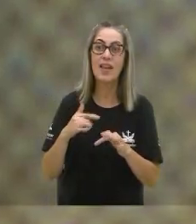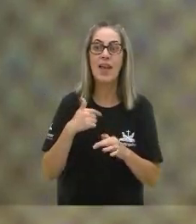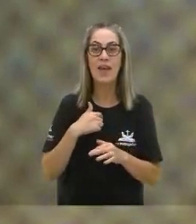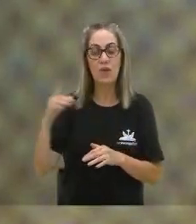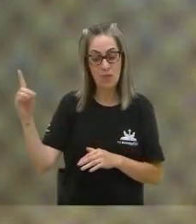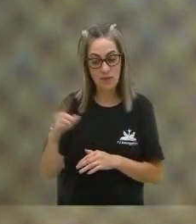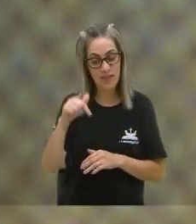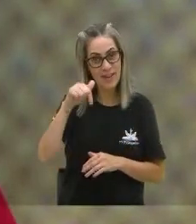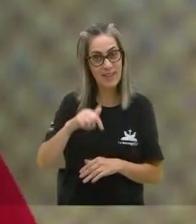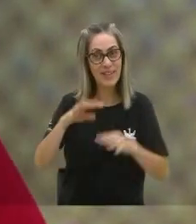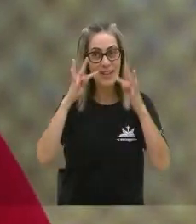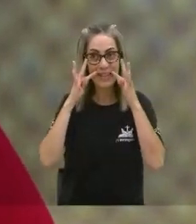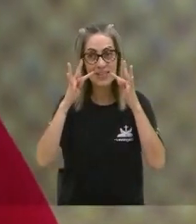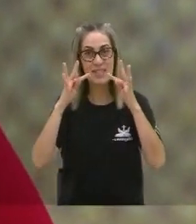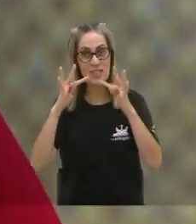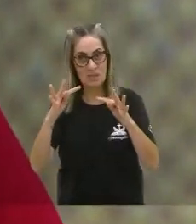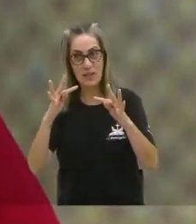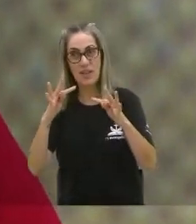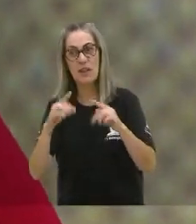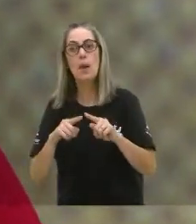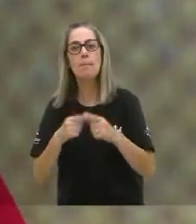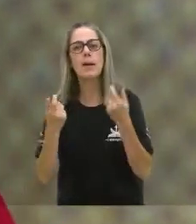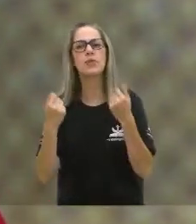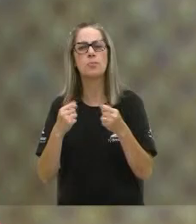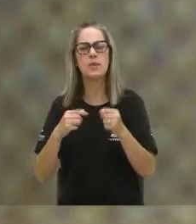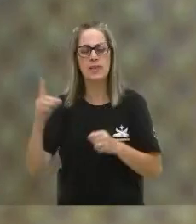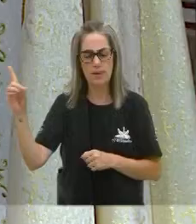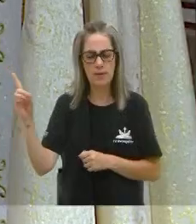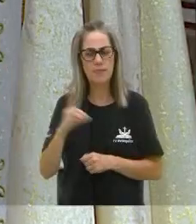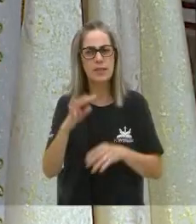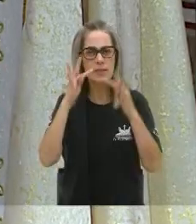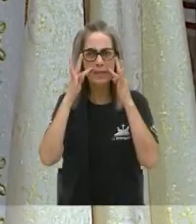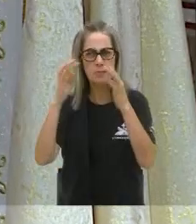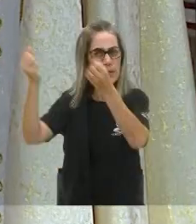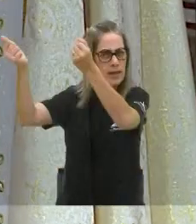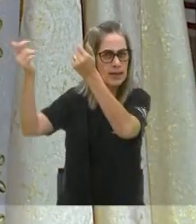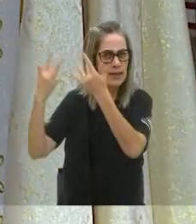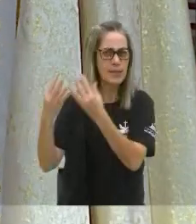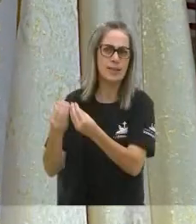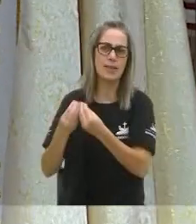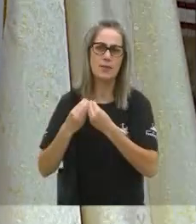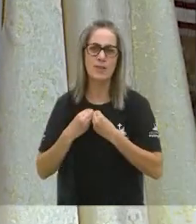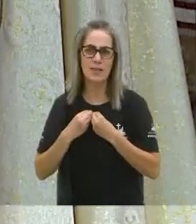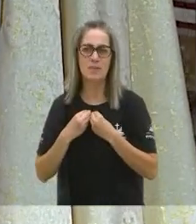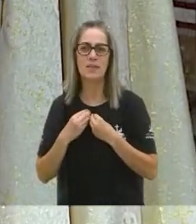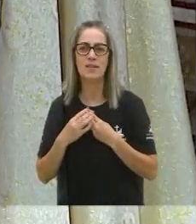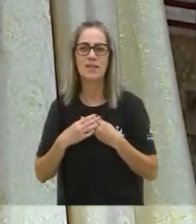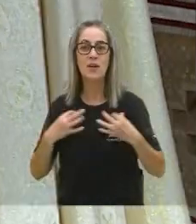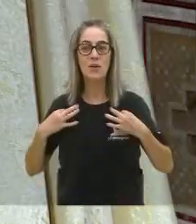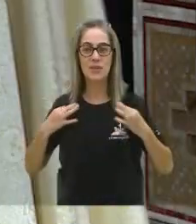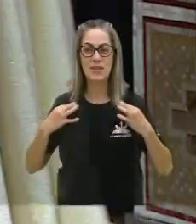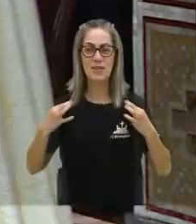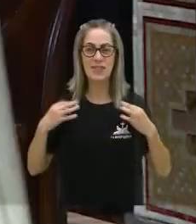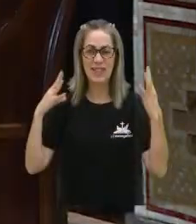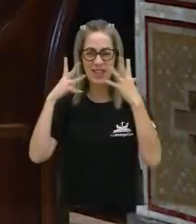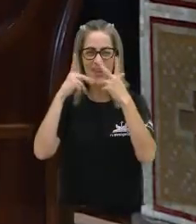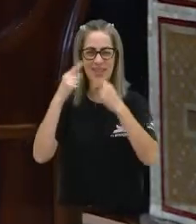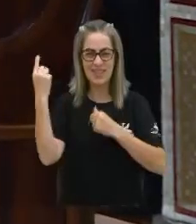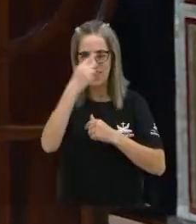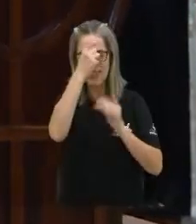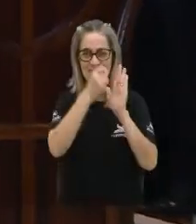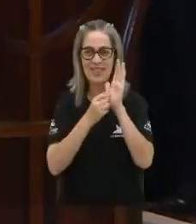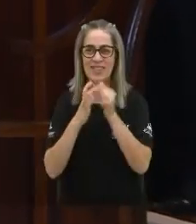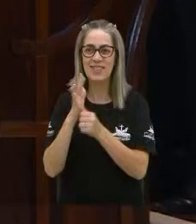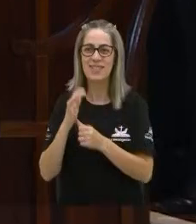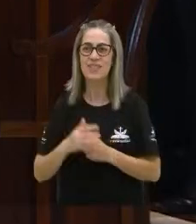testemunhar. Amém. De longe. Mas eu tinha que vir testemunhar essa graça. Com essa camiseta linda da Sandra Chagas, como é que é seu